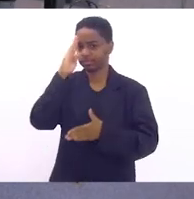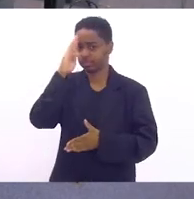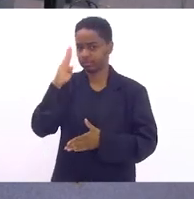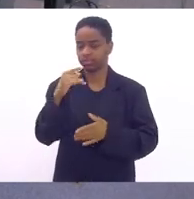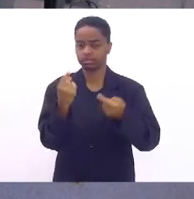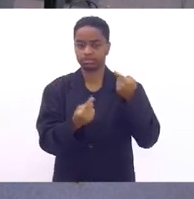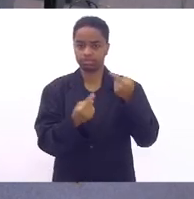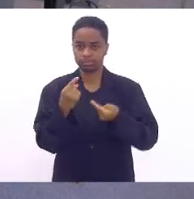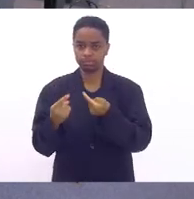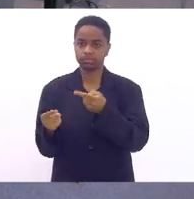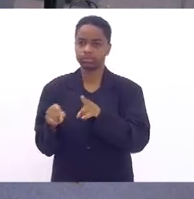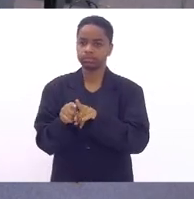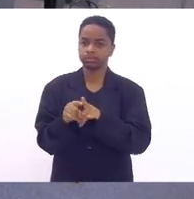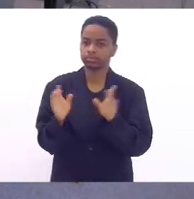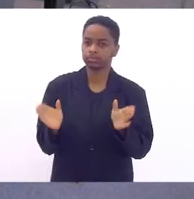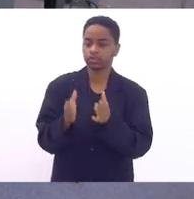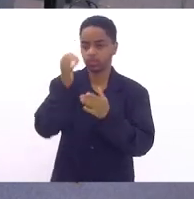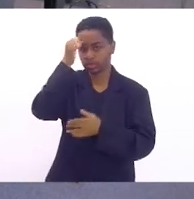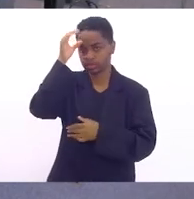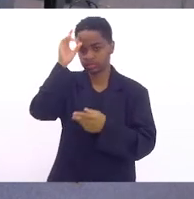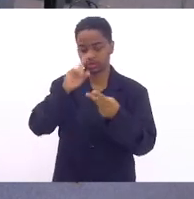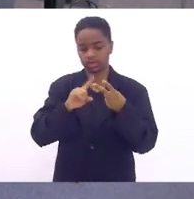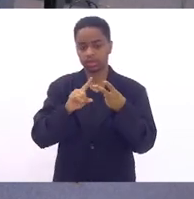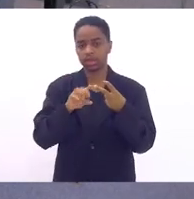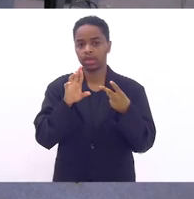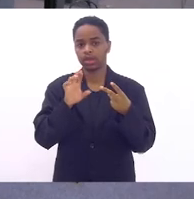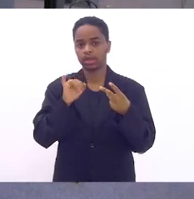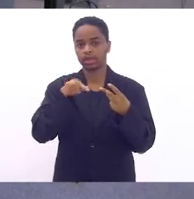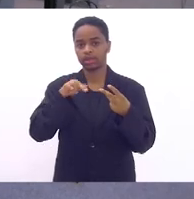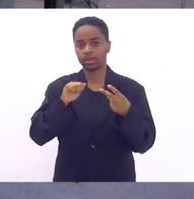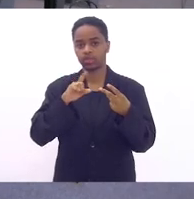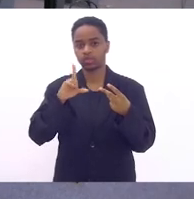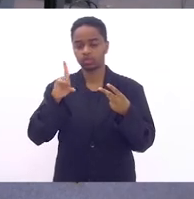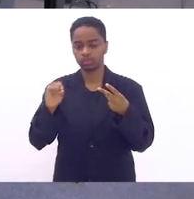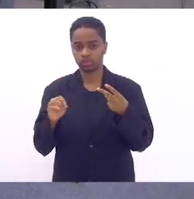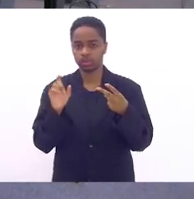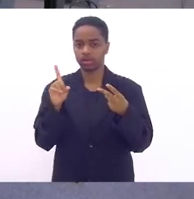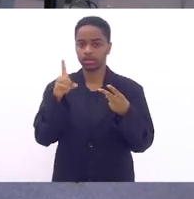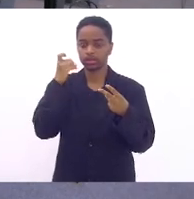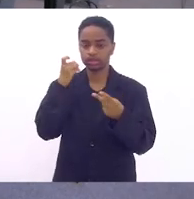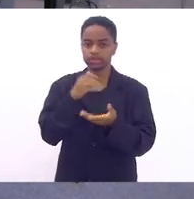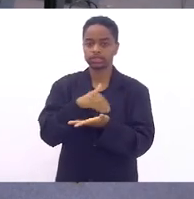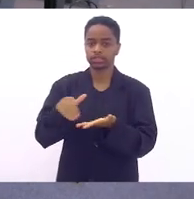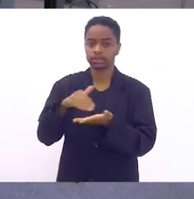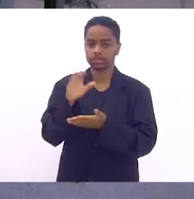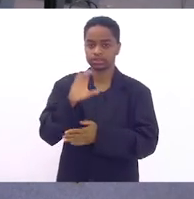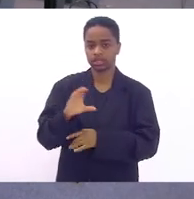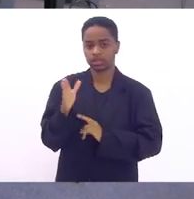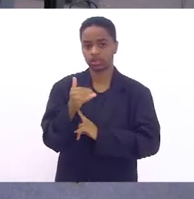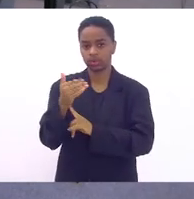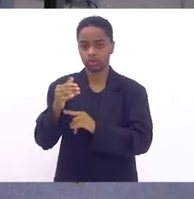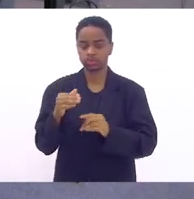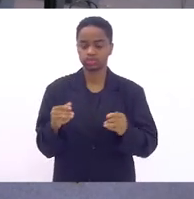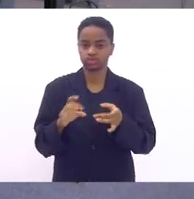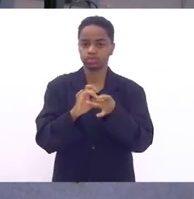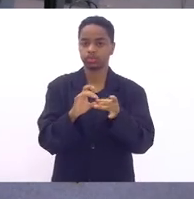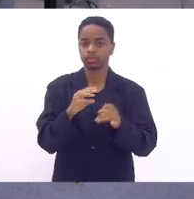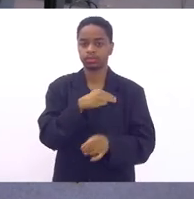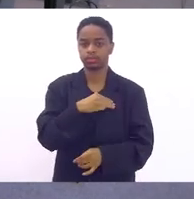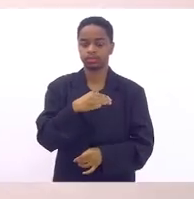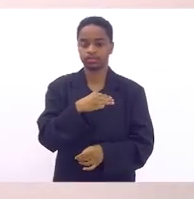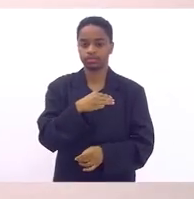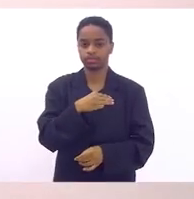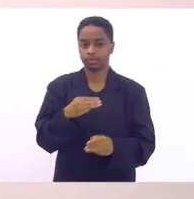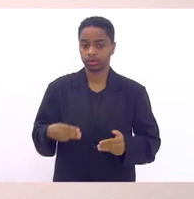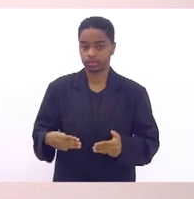conhecimento Professor Reinaldo Guimarães foi secretário de ciência e tecnologia insum estratégia do Ministério da Saúde para construção dessa política junto